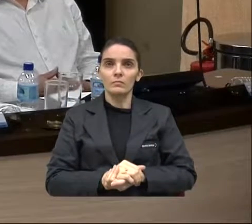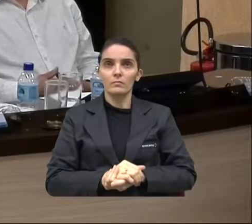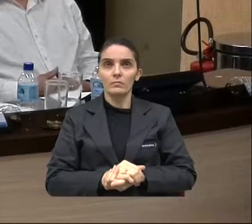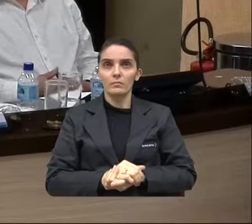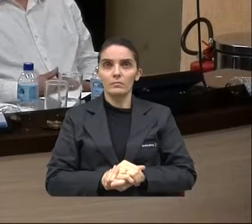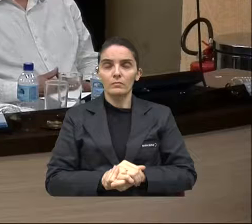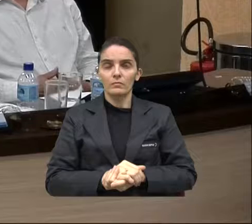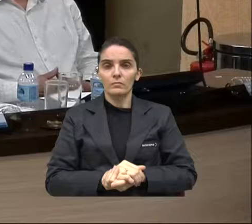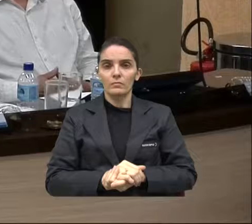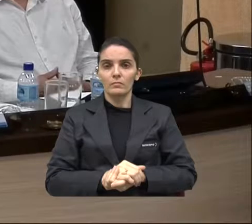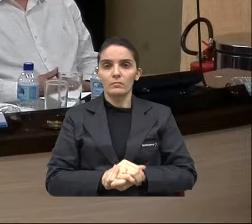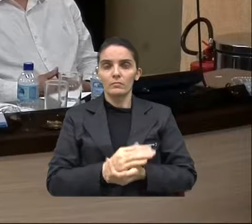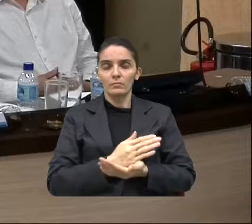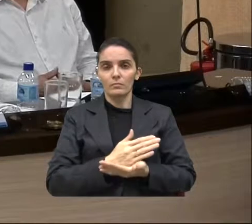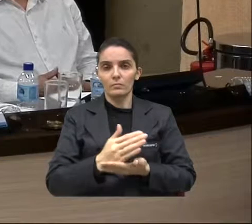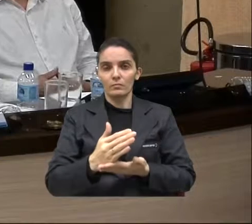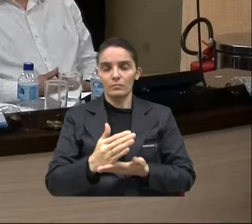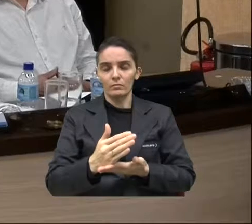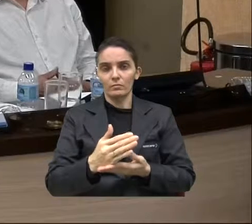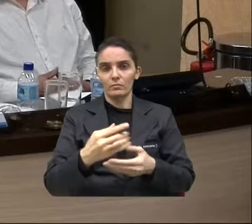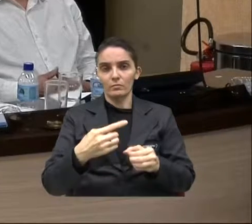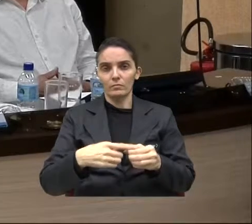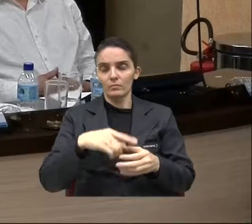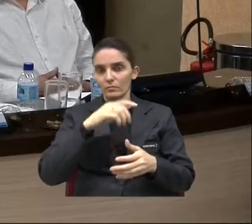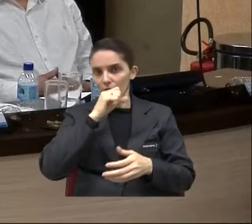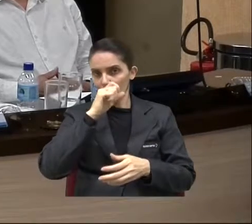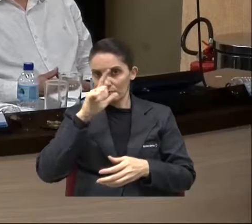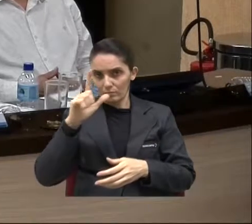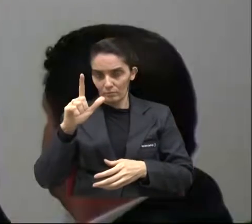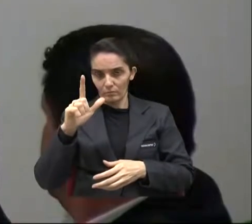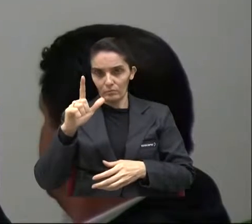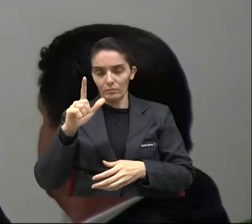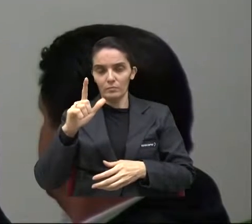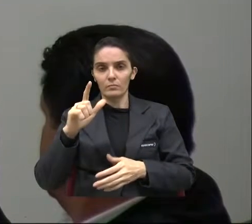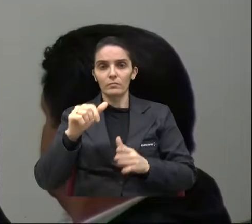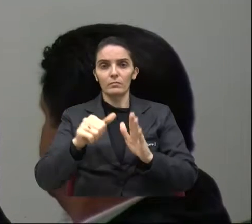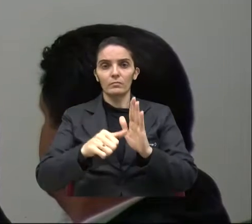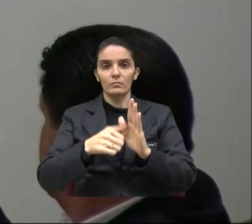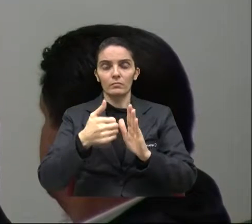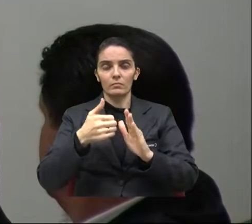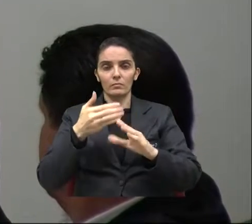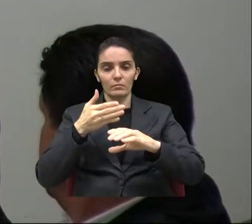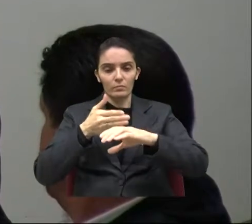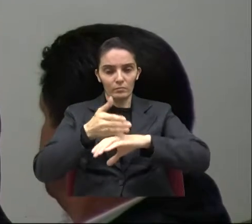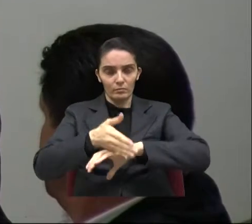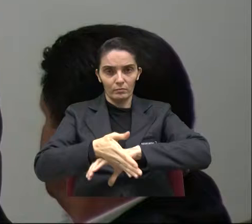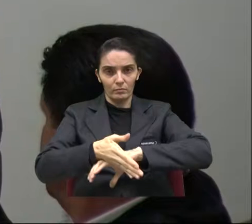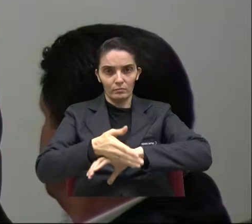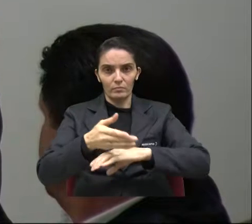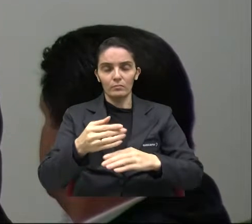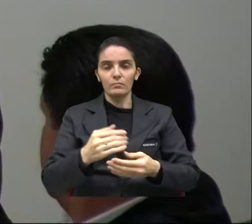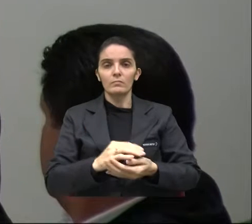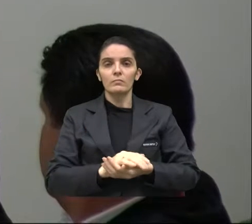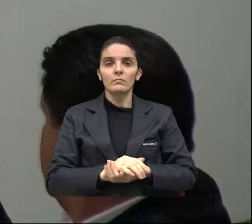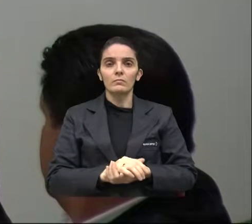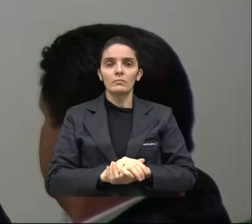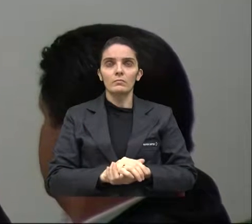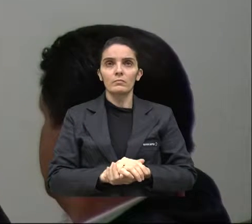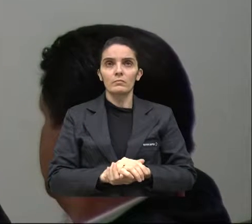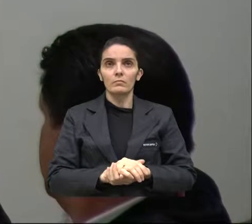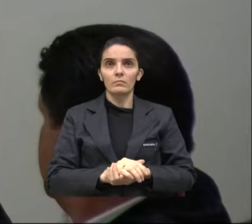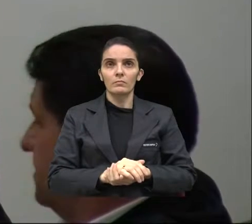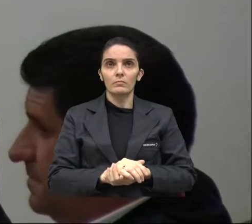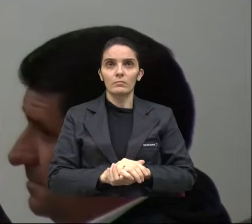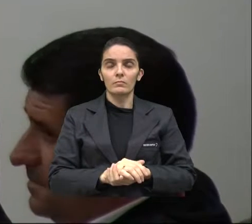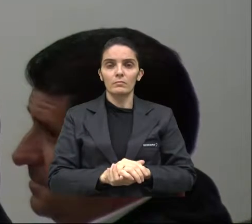Quando nós entramos na cidade de Limeira, pela primeira entrada e entramos ali na Marginal, e passamos por aquela área, e eu